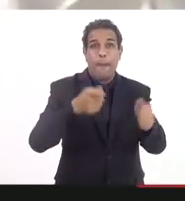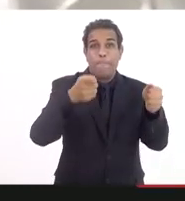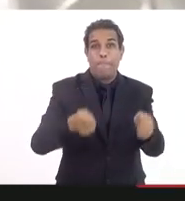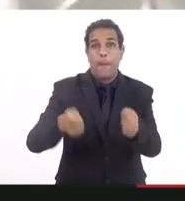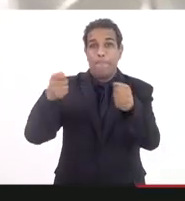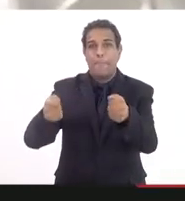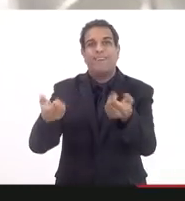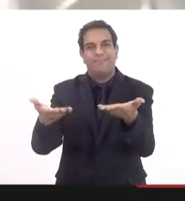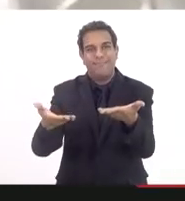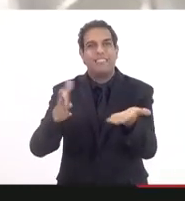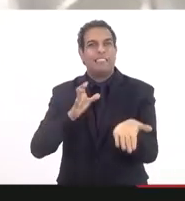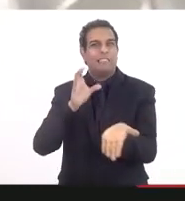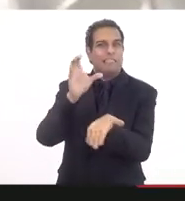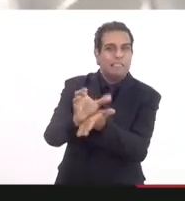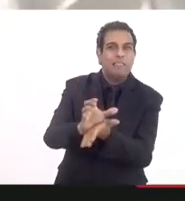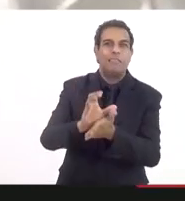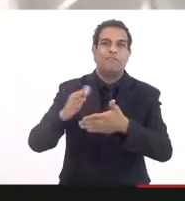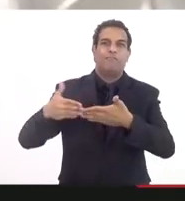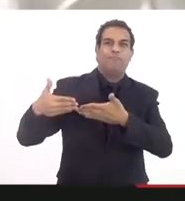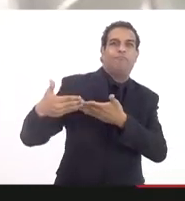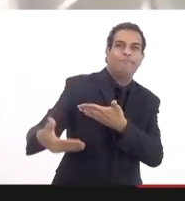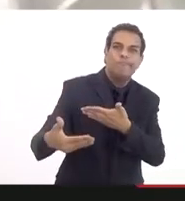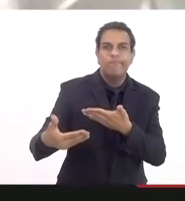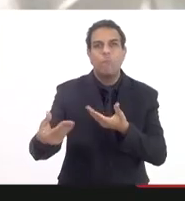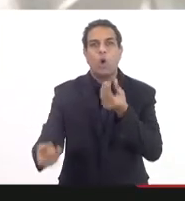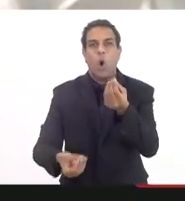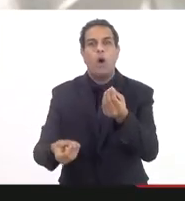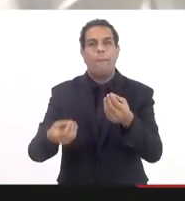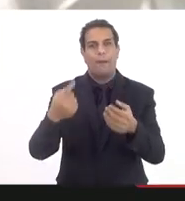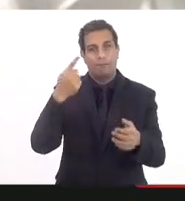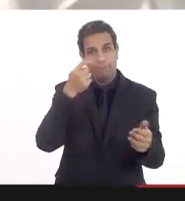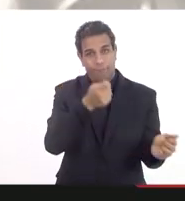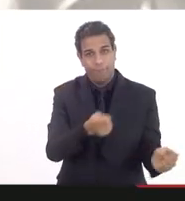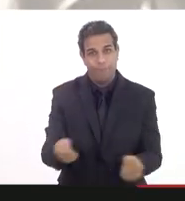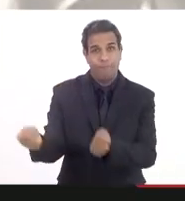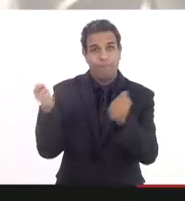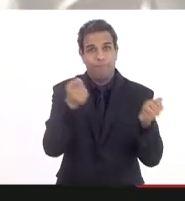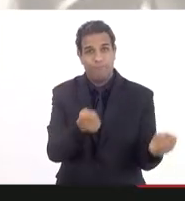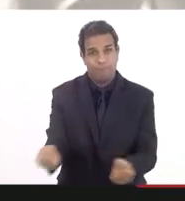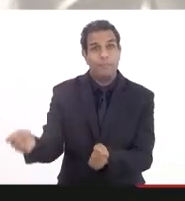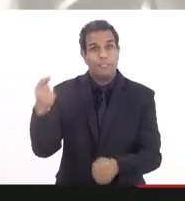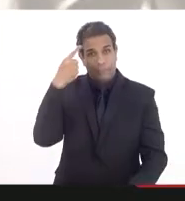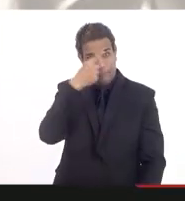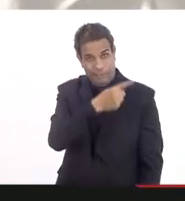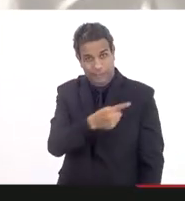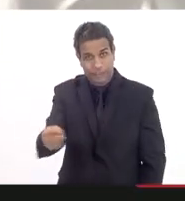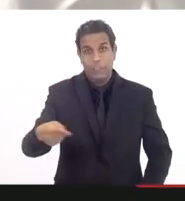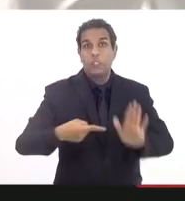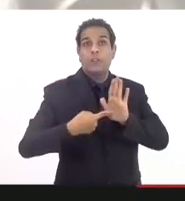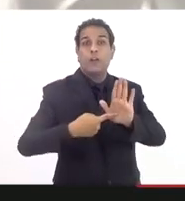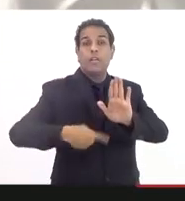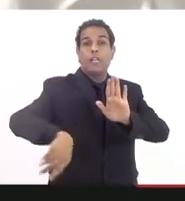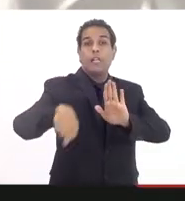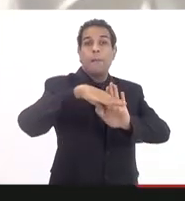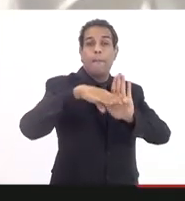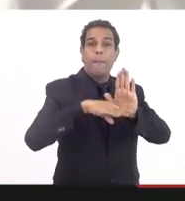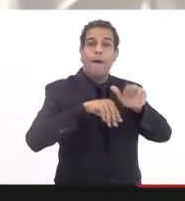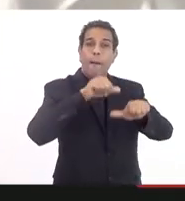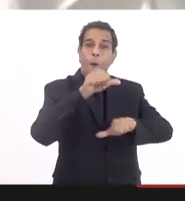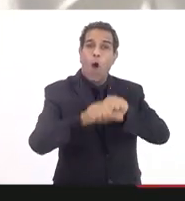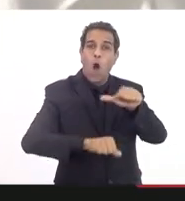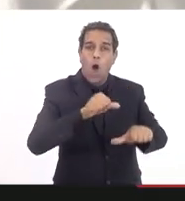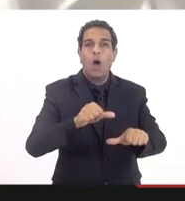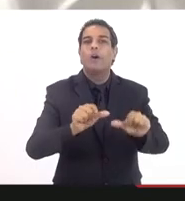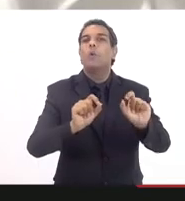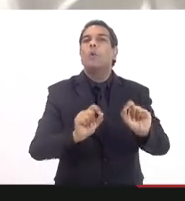recuperação fiscal, nas próximas semanas, quando serão apresentadas alterações, né,